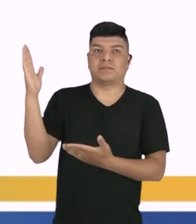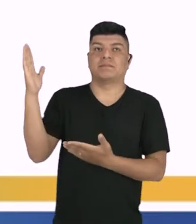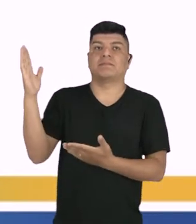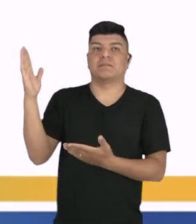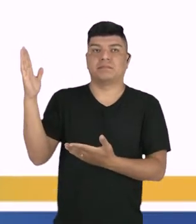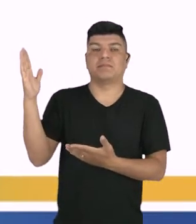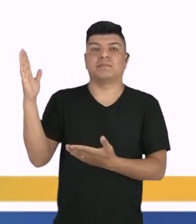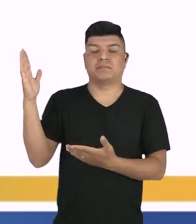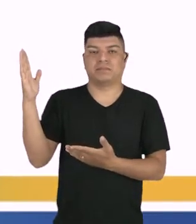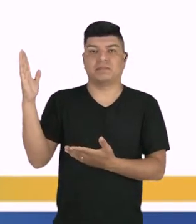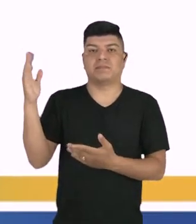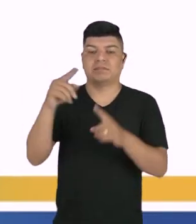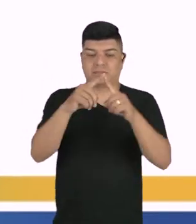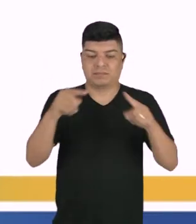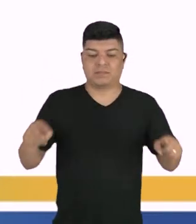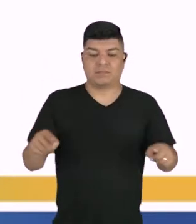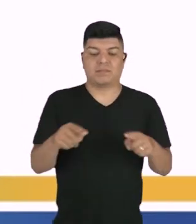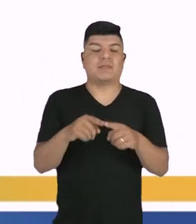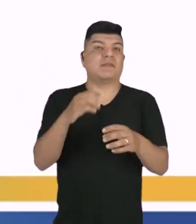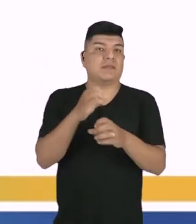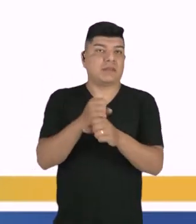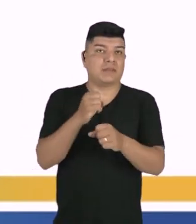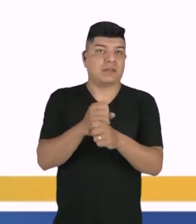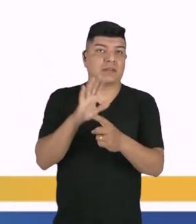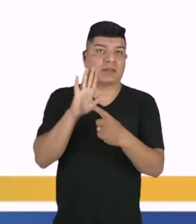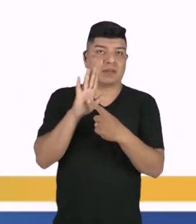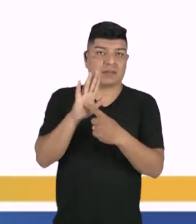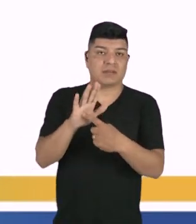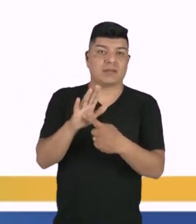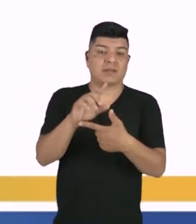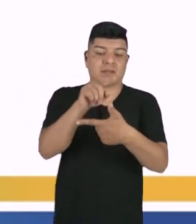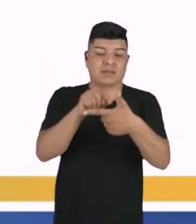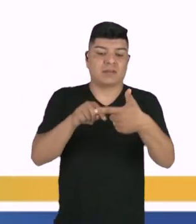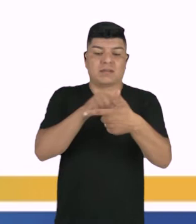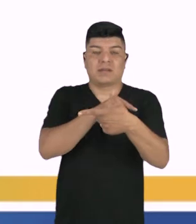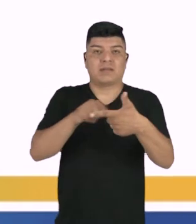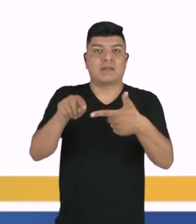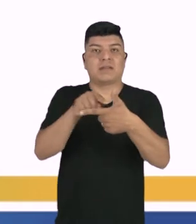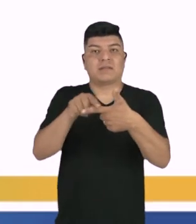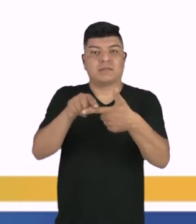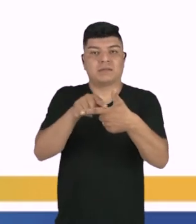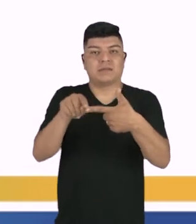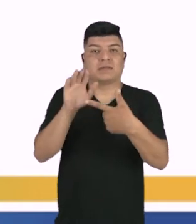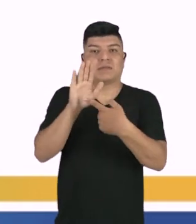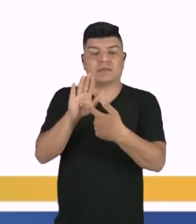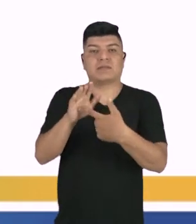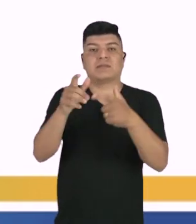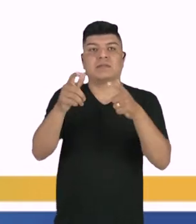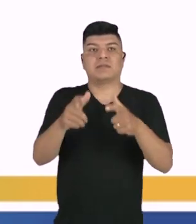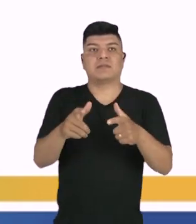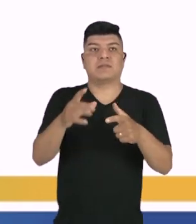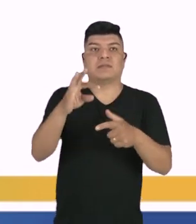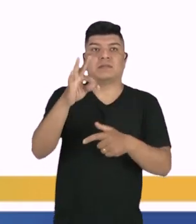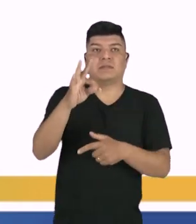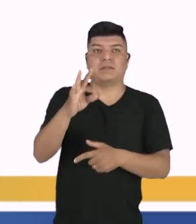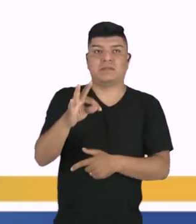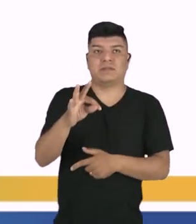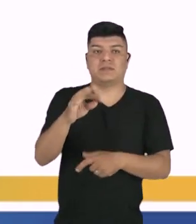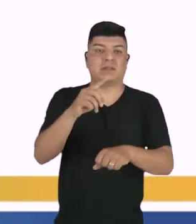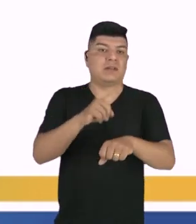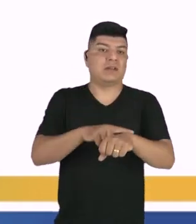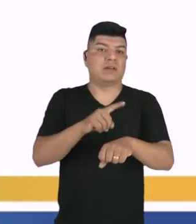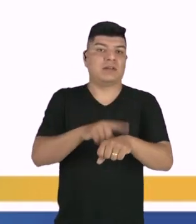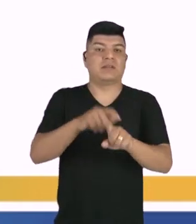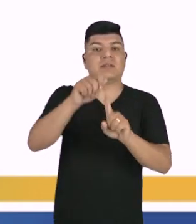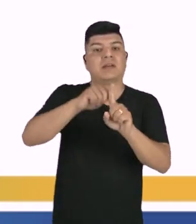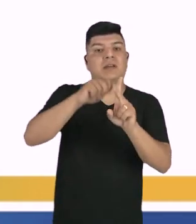função trigonométrica, ó. Aparece cosseno na sua expressão, onde t é o tempo medido em meses,